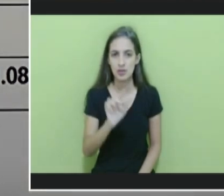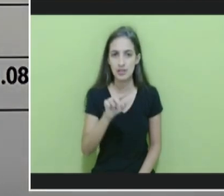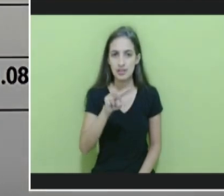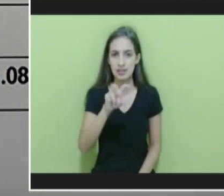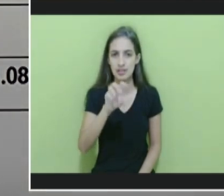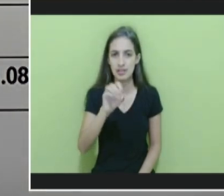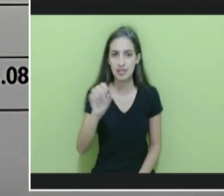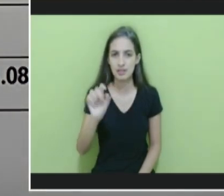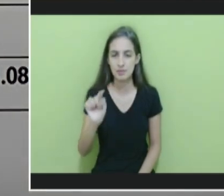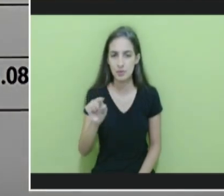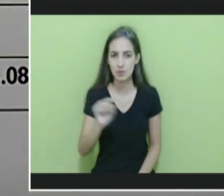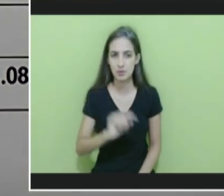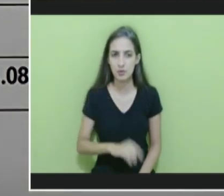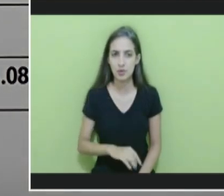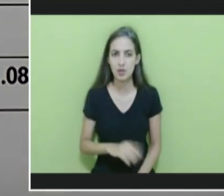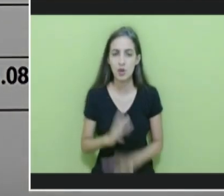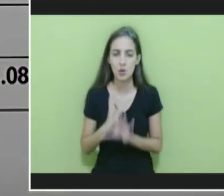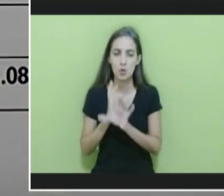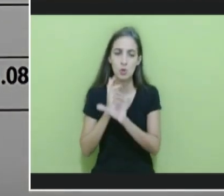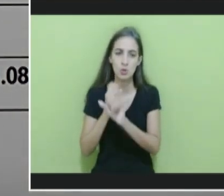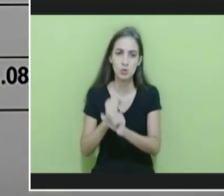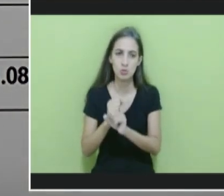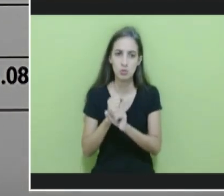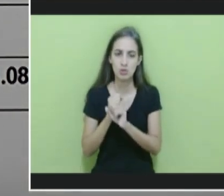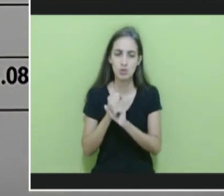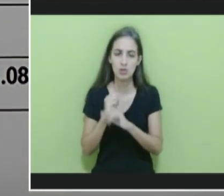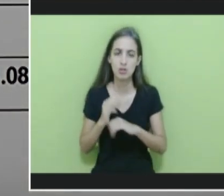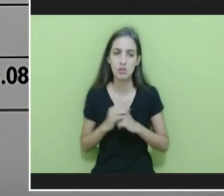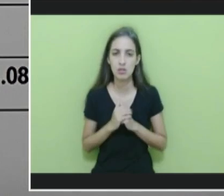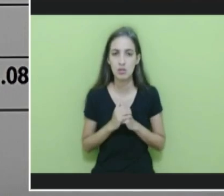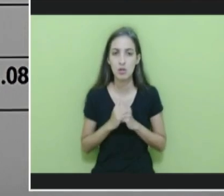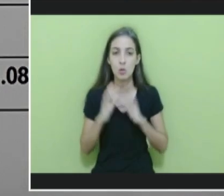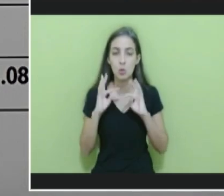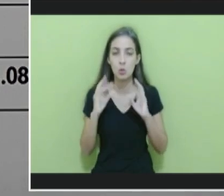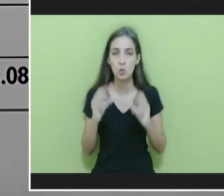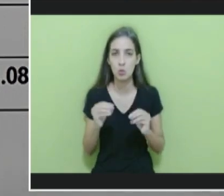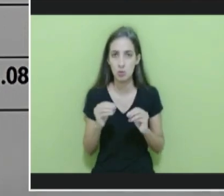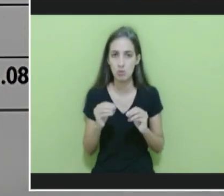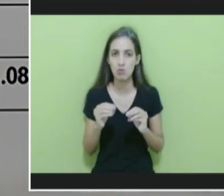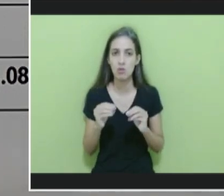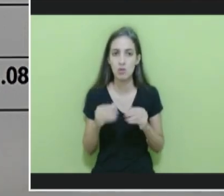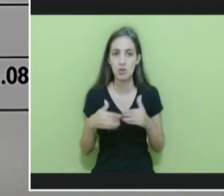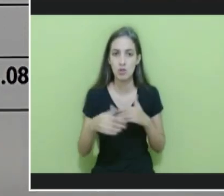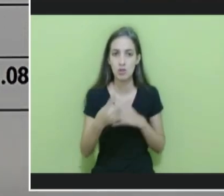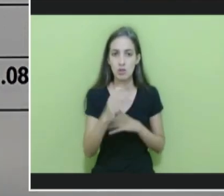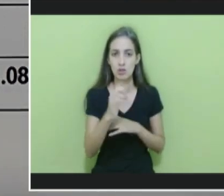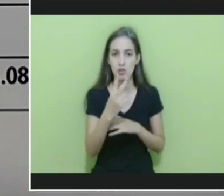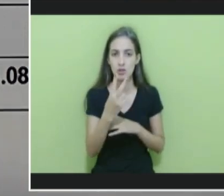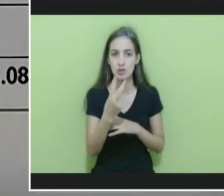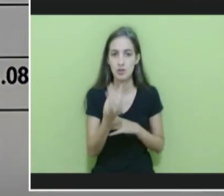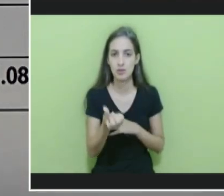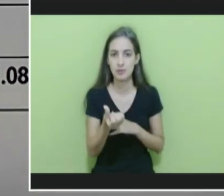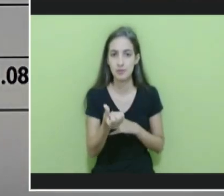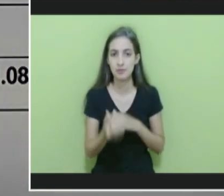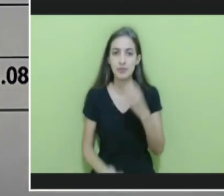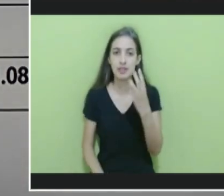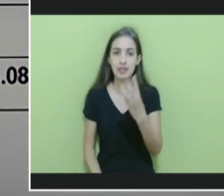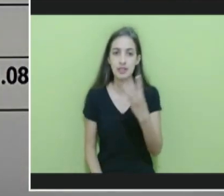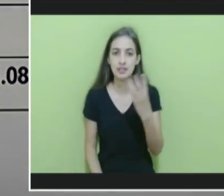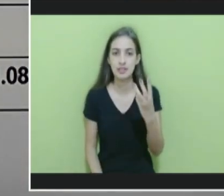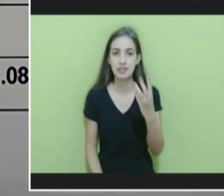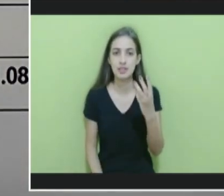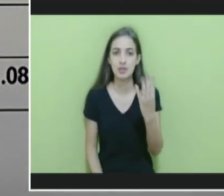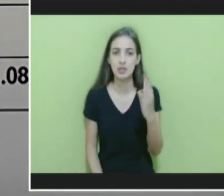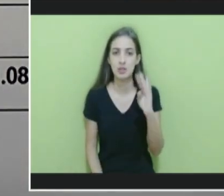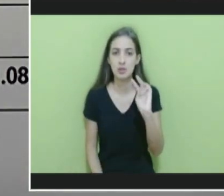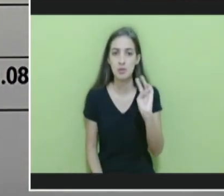receitas correntes previstas para 2026 são 334 milhões e 80 mil reais.